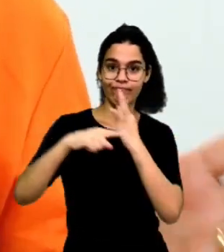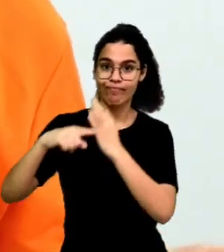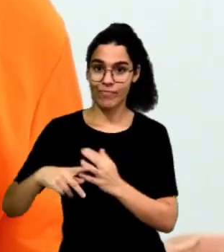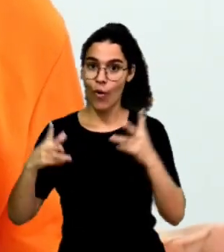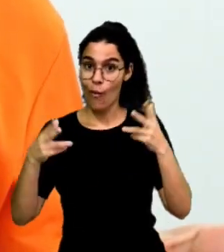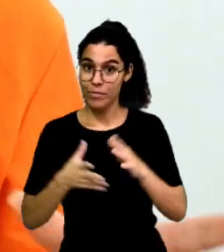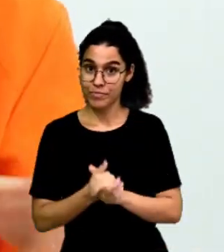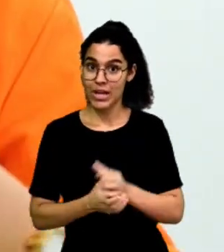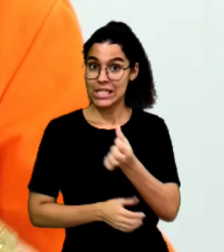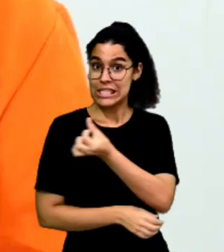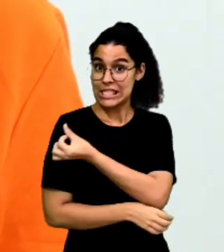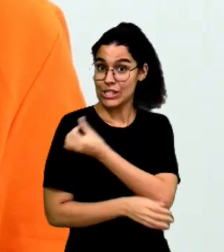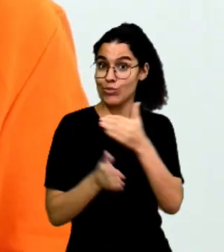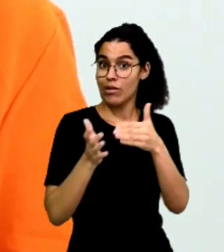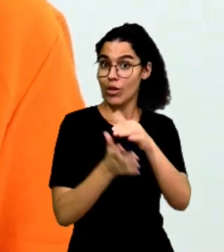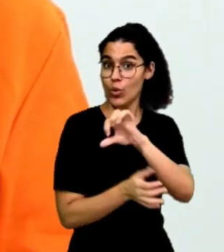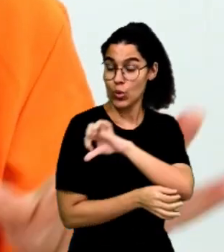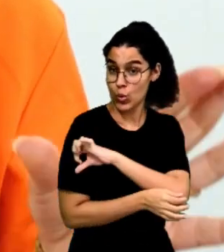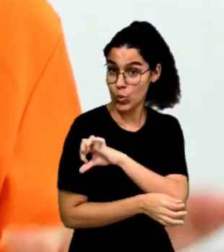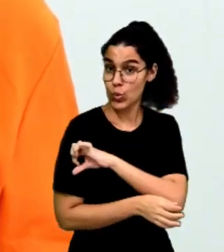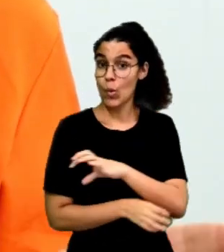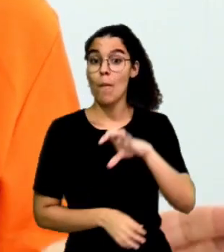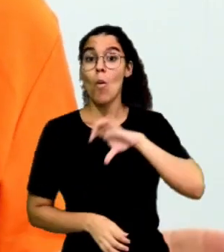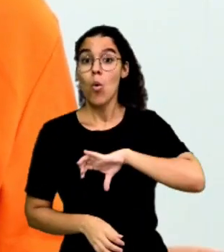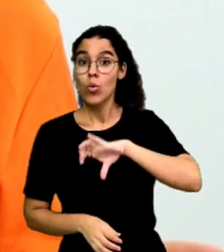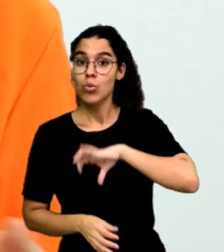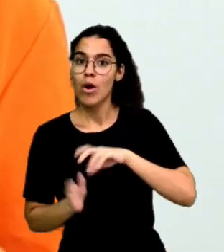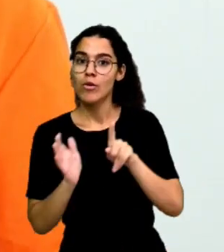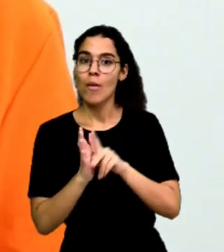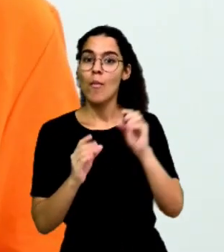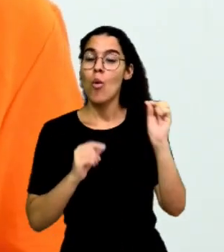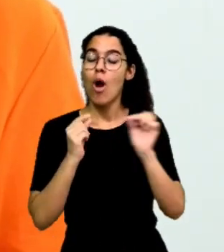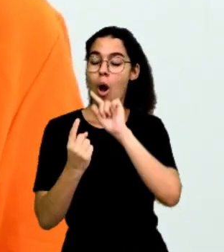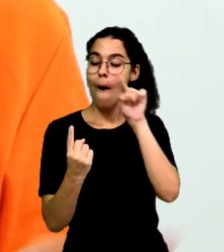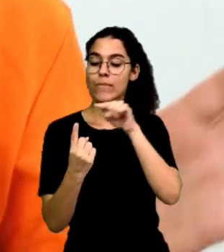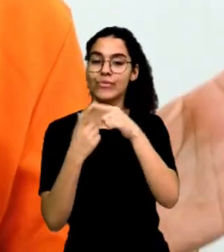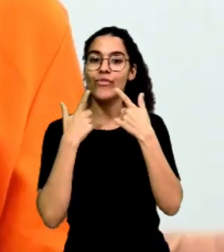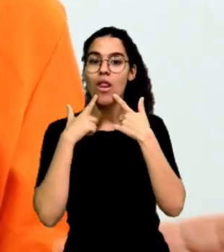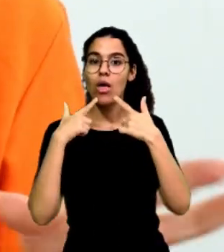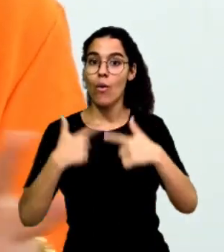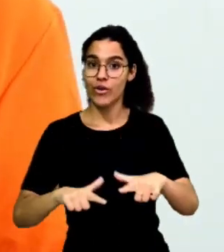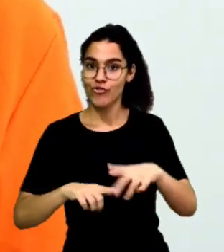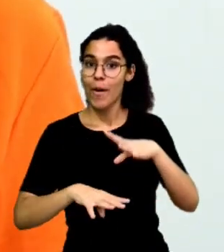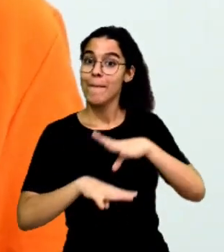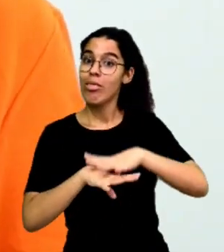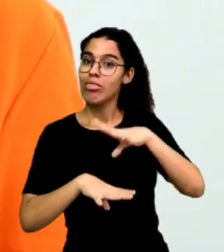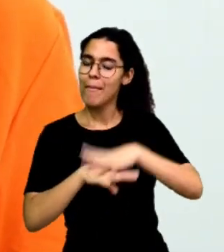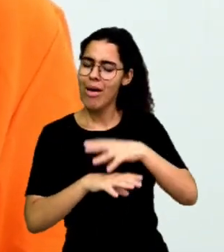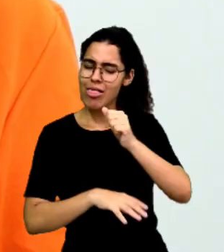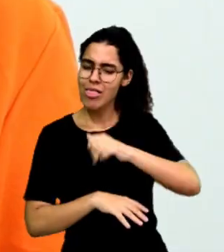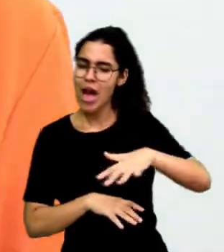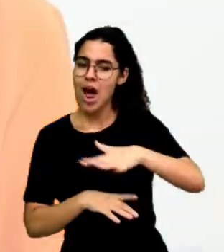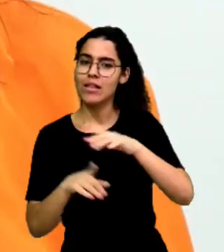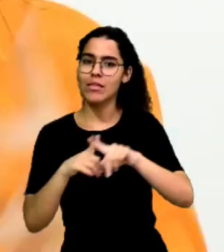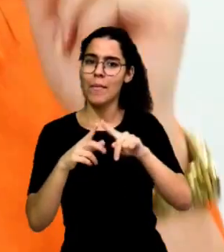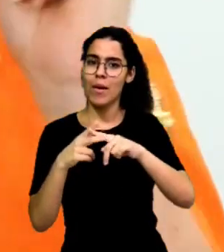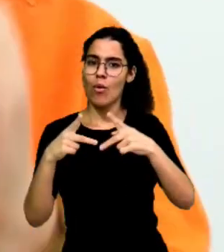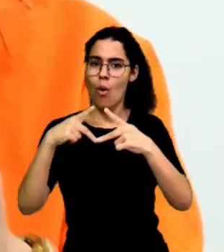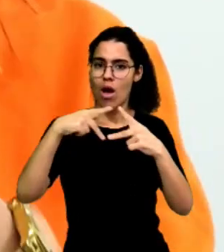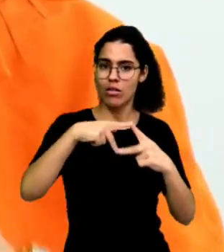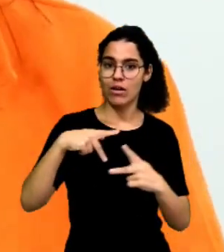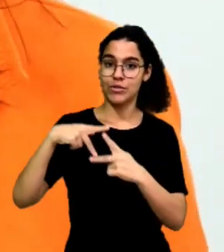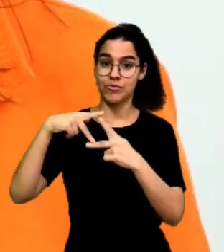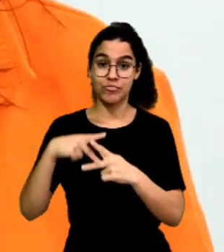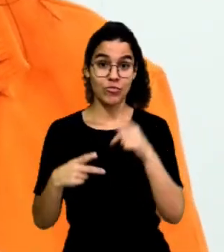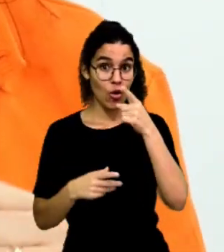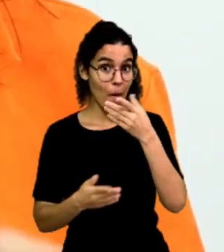ano, em língua portuguesa, o conteúdo será funções da linguagem e, em matemática, área e a malha quadriculada. E não